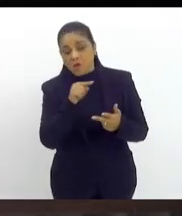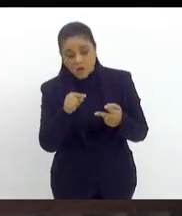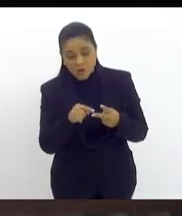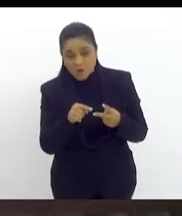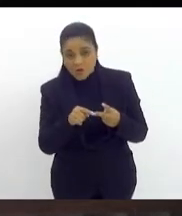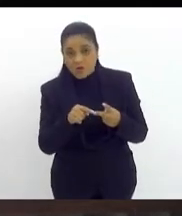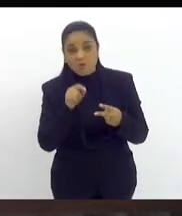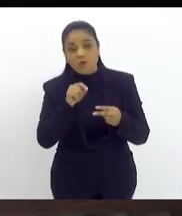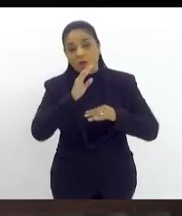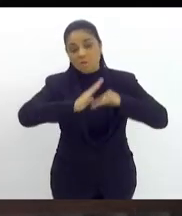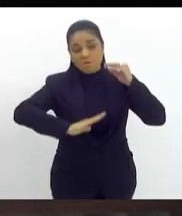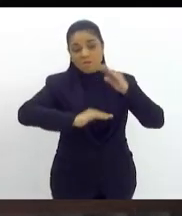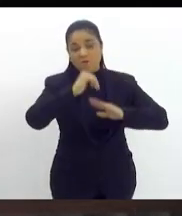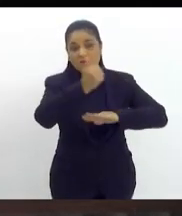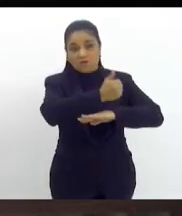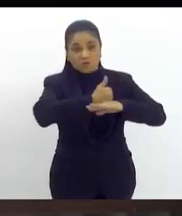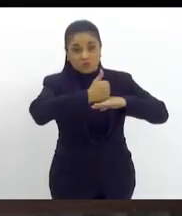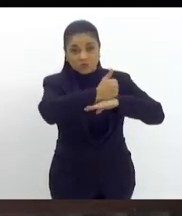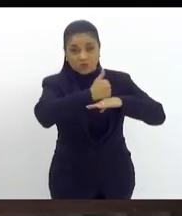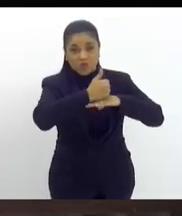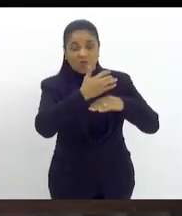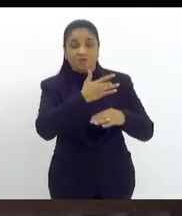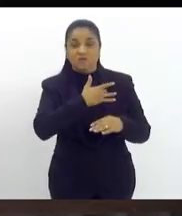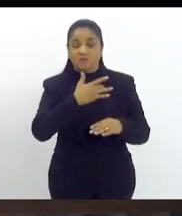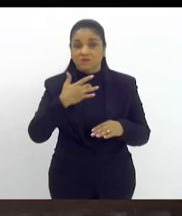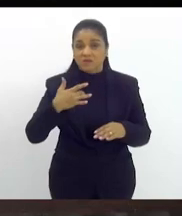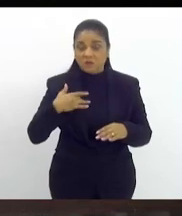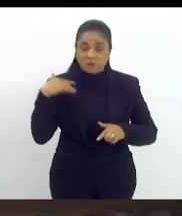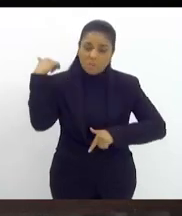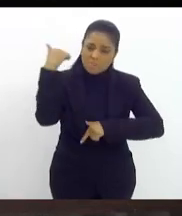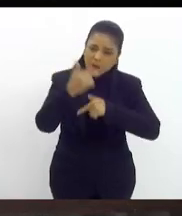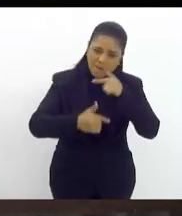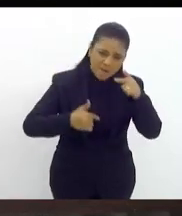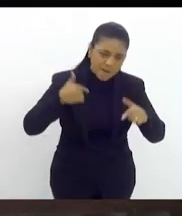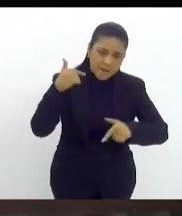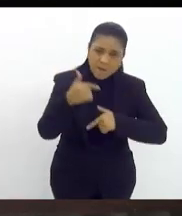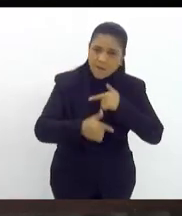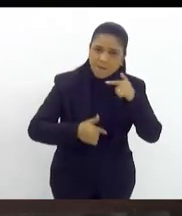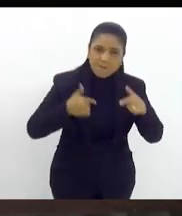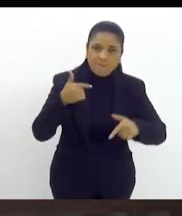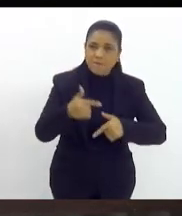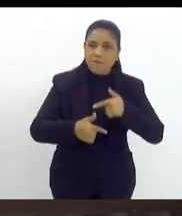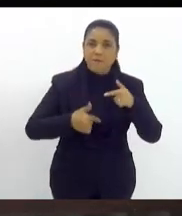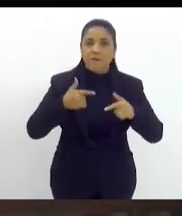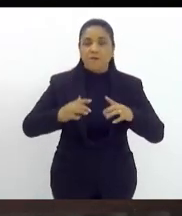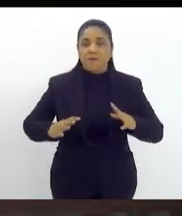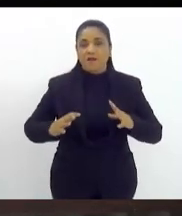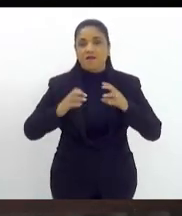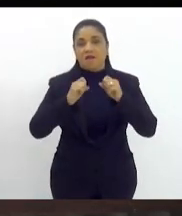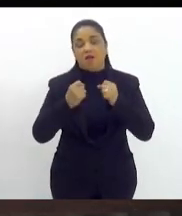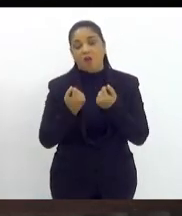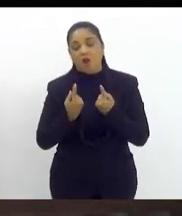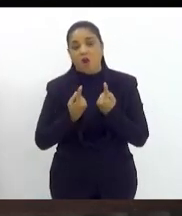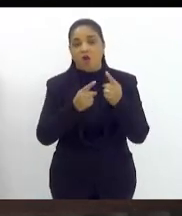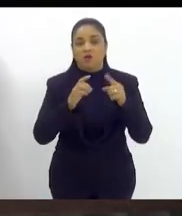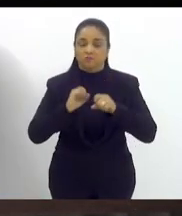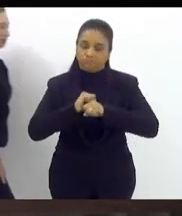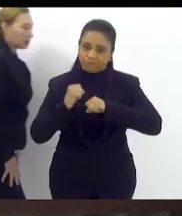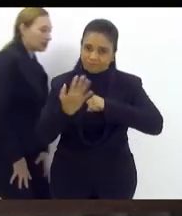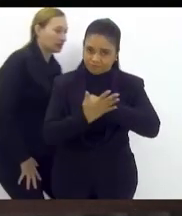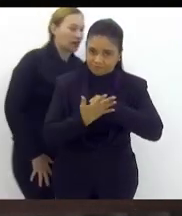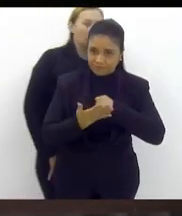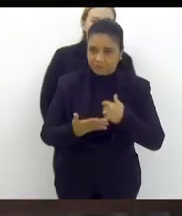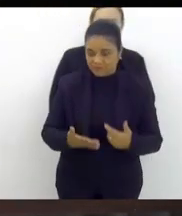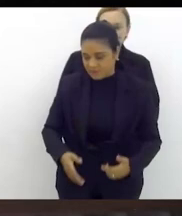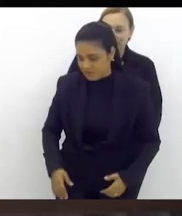os profissionais da saúde, que foram incansáveis na luta pela vida da guerra contra o coronavírus. Então, por isso, o